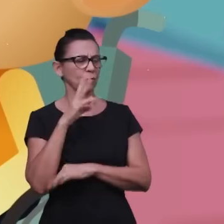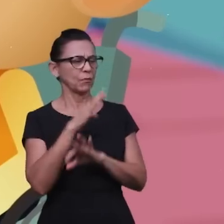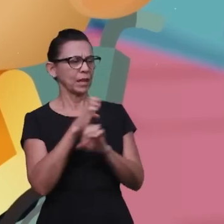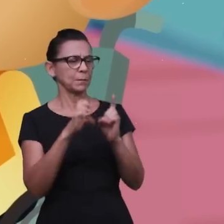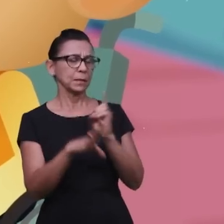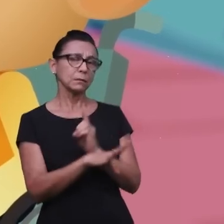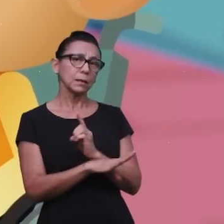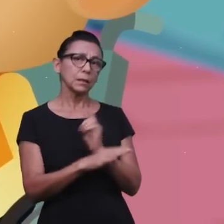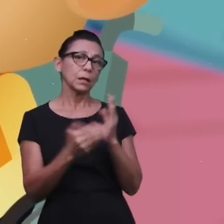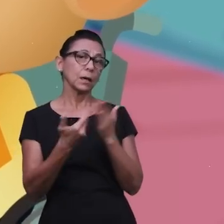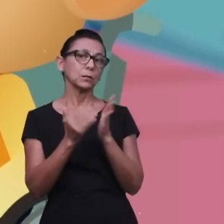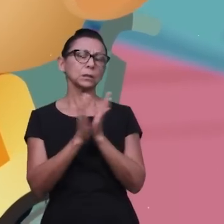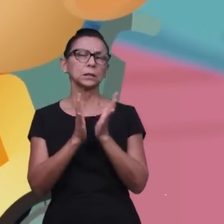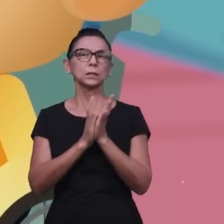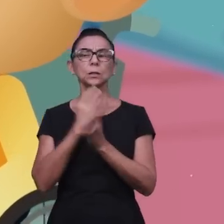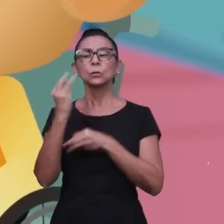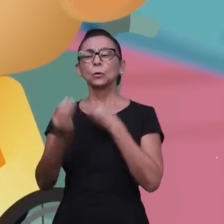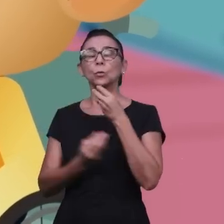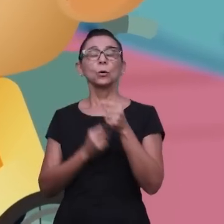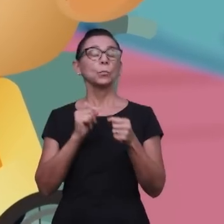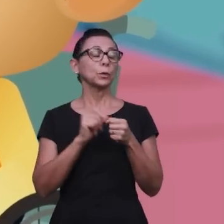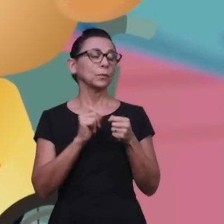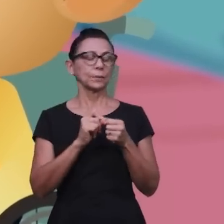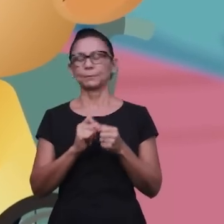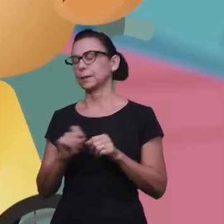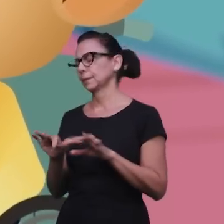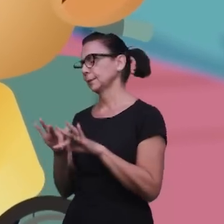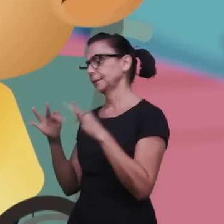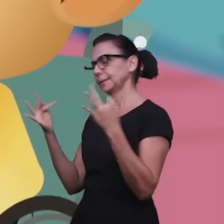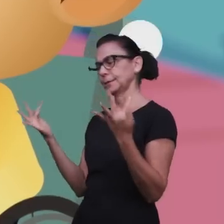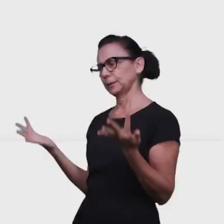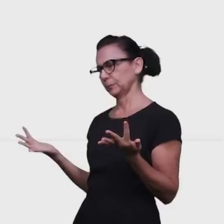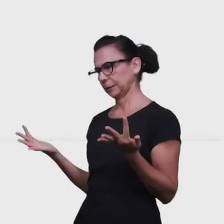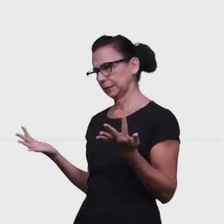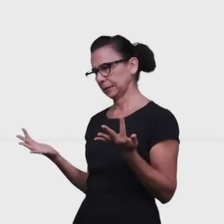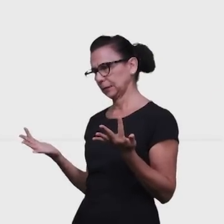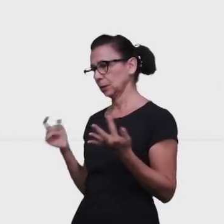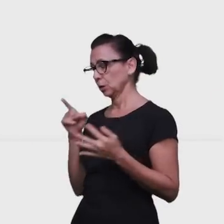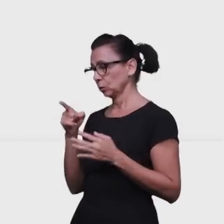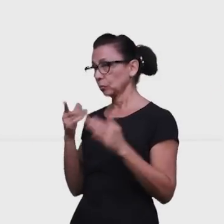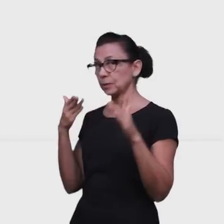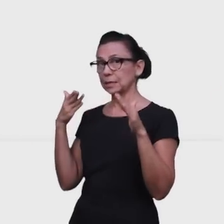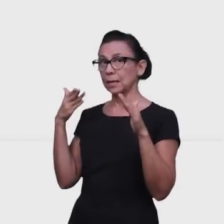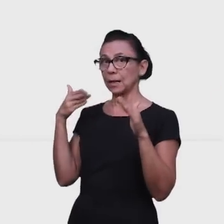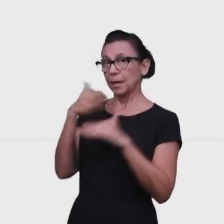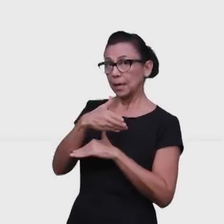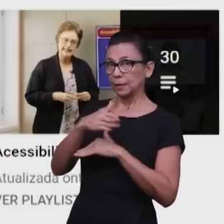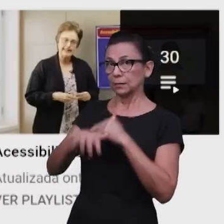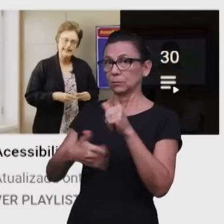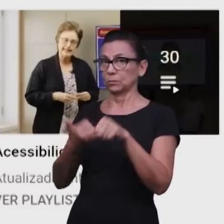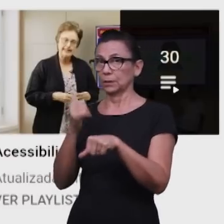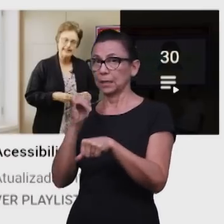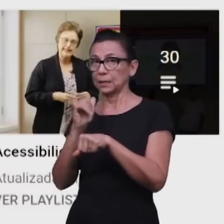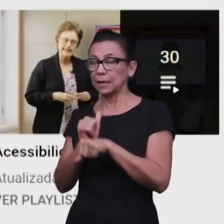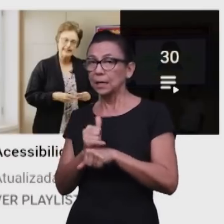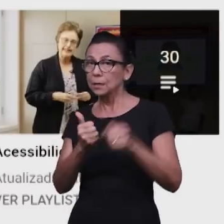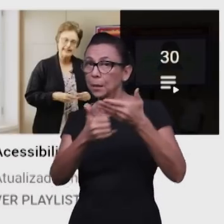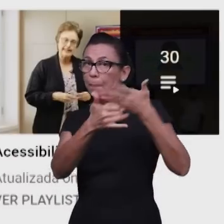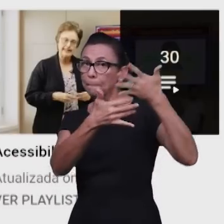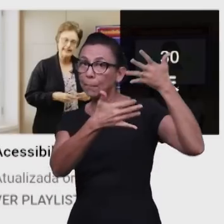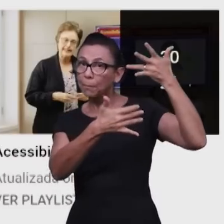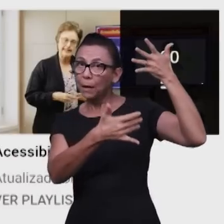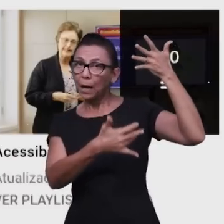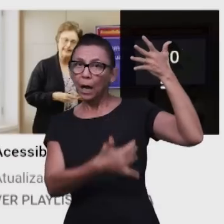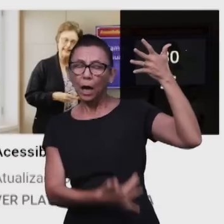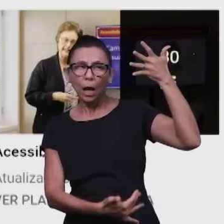da semana, como eu faço? Elô, é muito simples. Quando você acessa o canal, você vai em playlist,